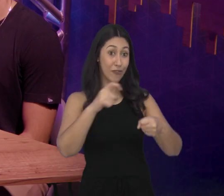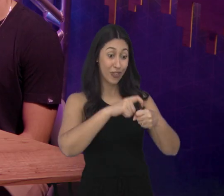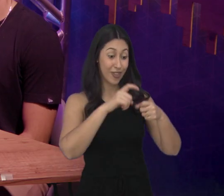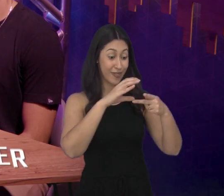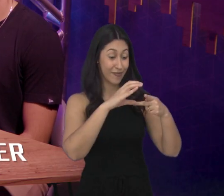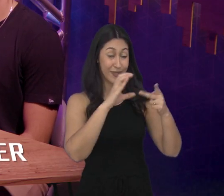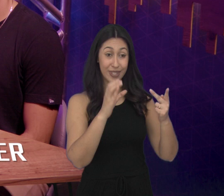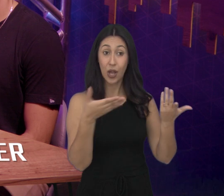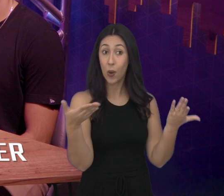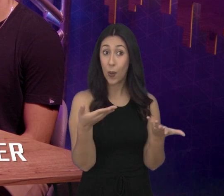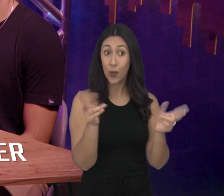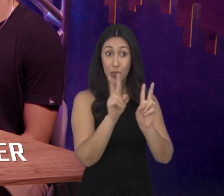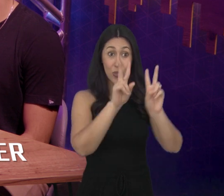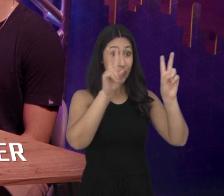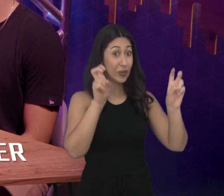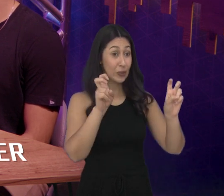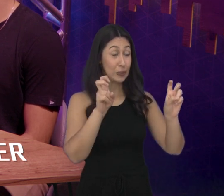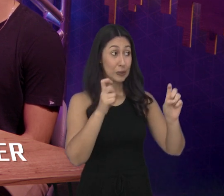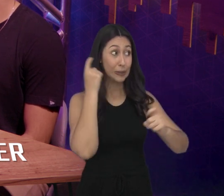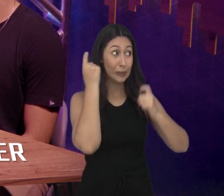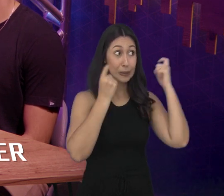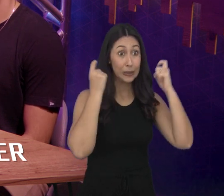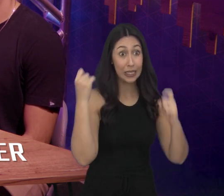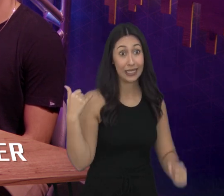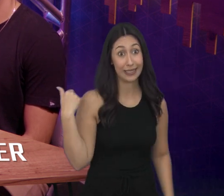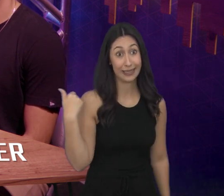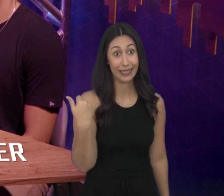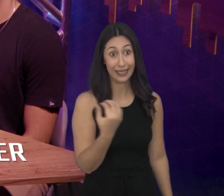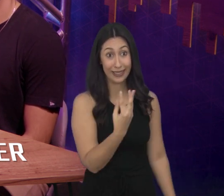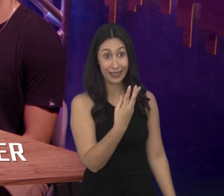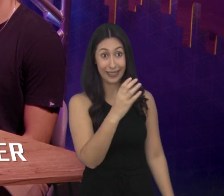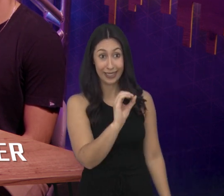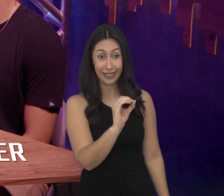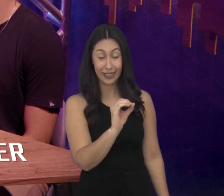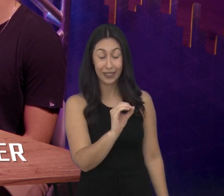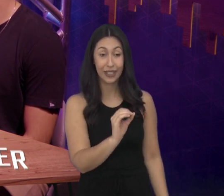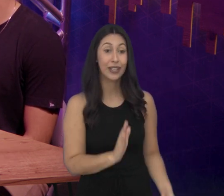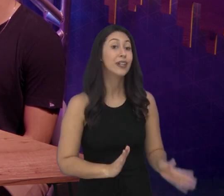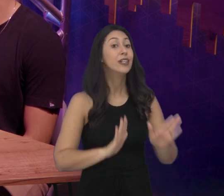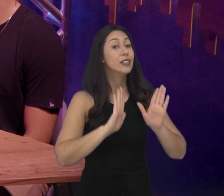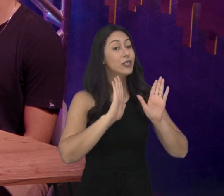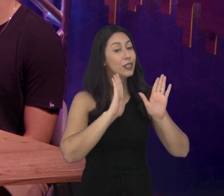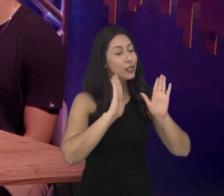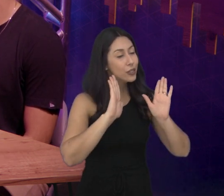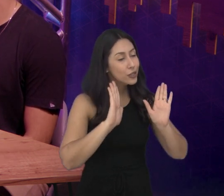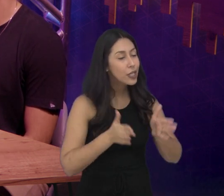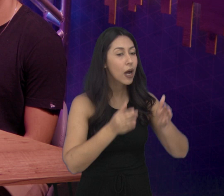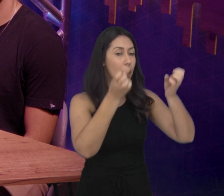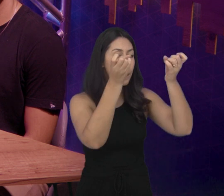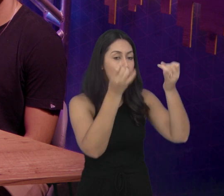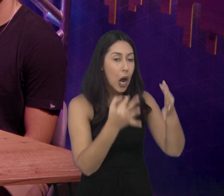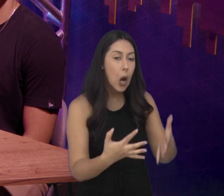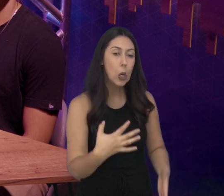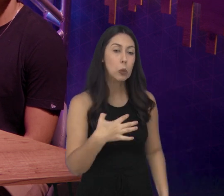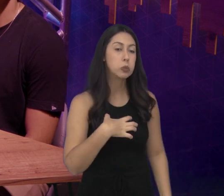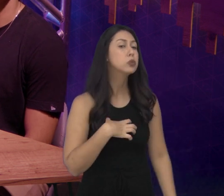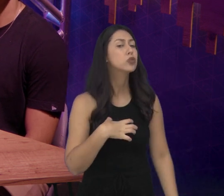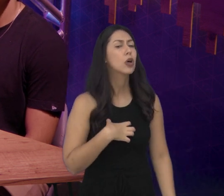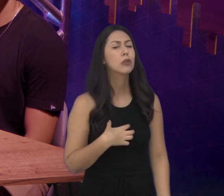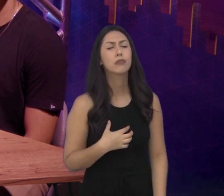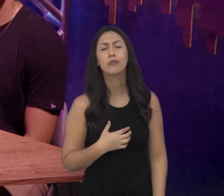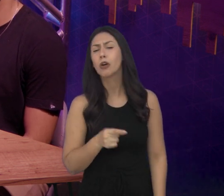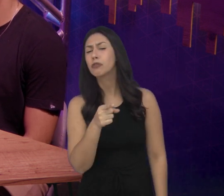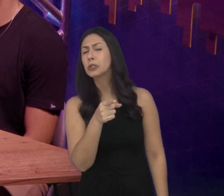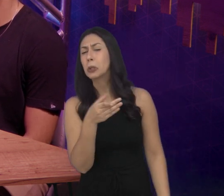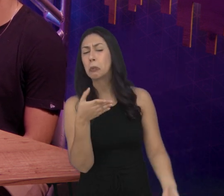E de volta com o Pode Ser, e hoje a gente está falando sobre a crise dos 30, e a gente terminou o primeiro bloco falando sobre alguns sinais. Para você